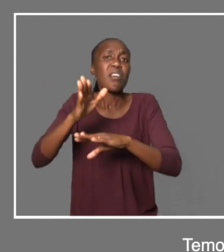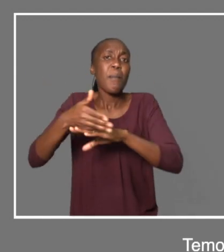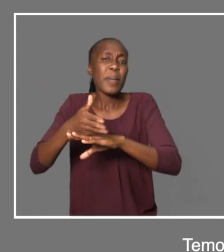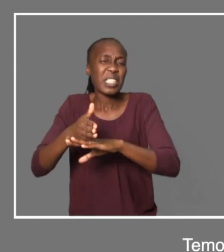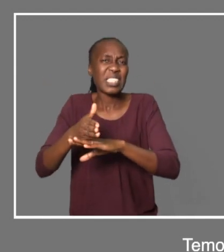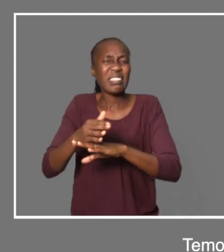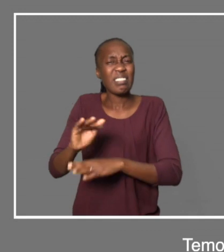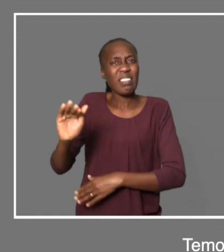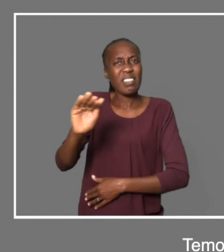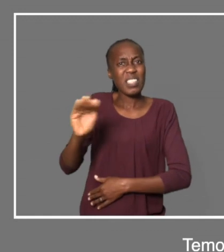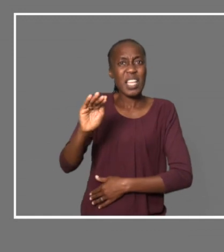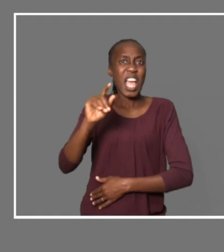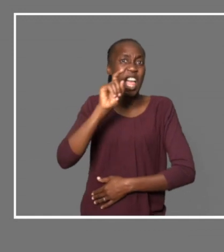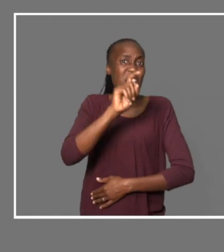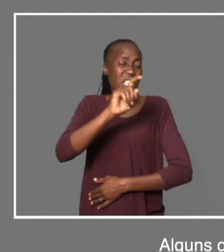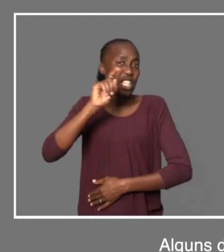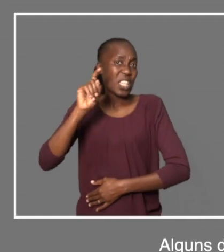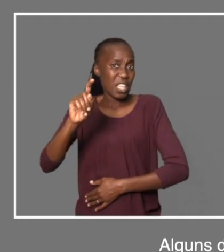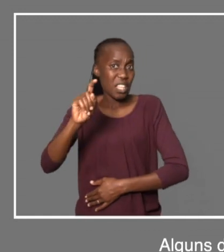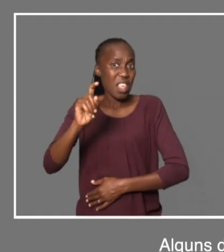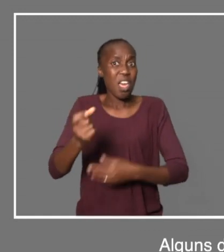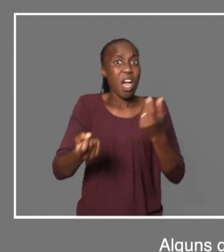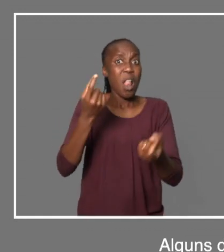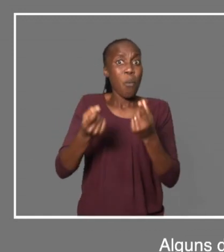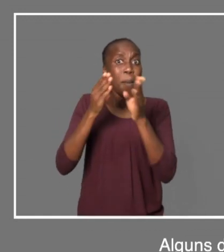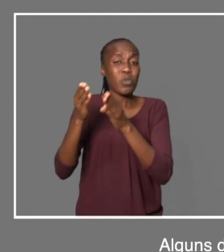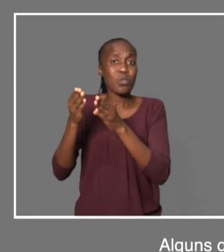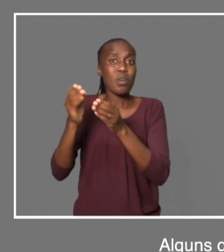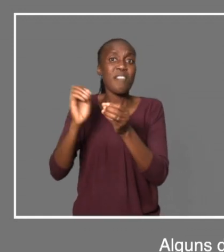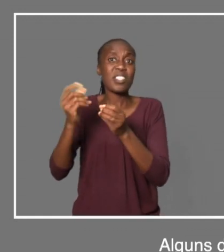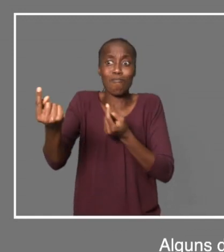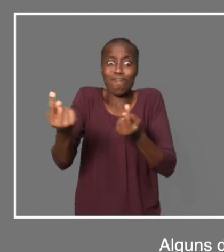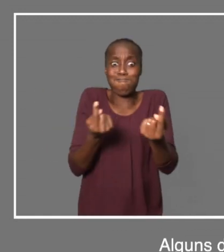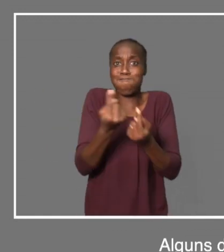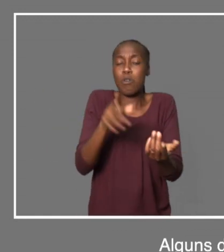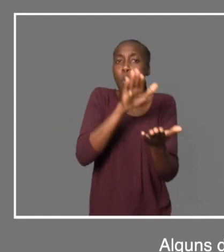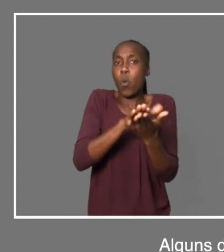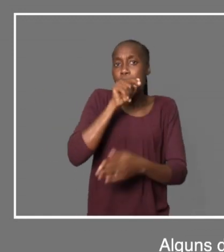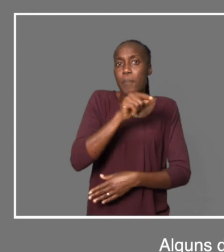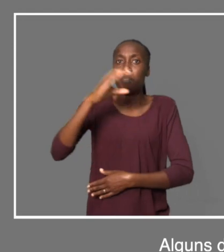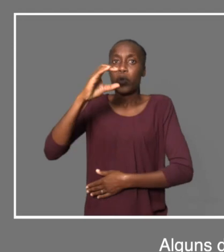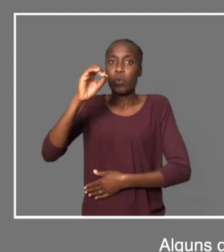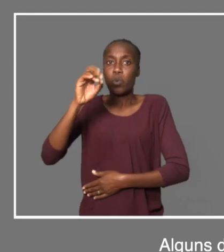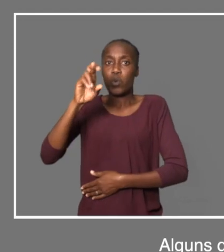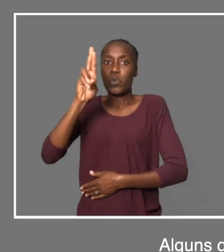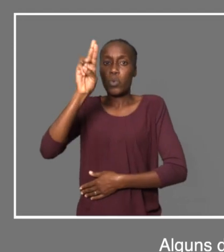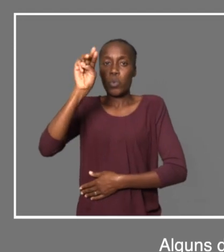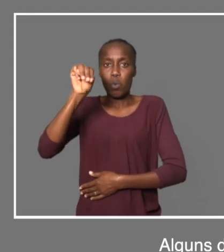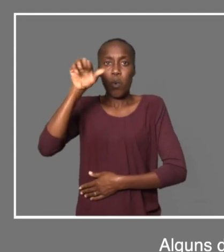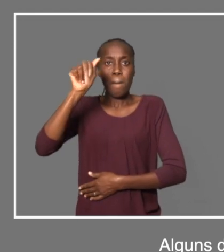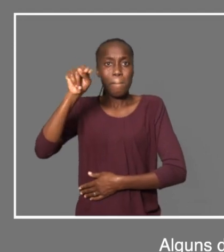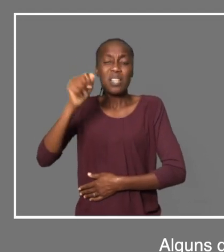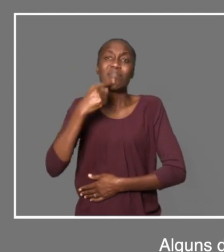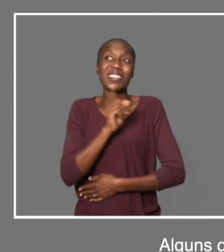outros cantos também a falta de peixe e posso dizer que até na zona de Gaza alguns já deviam pedir fazer